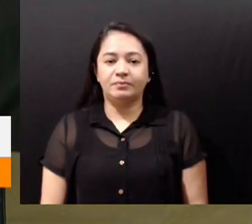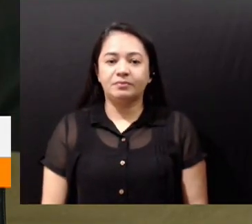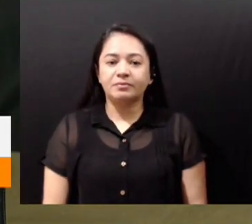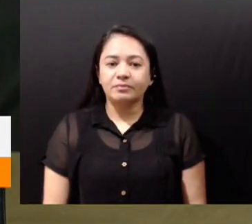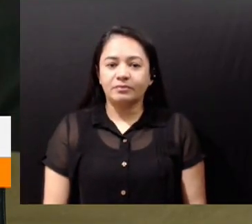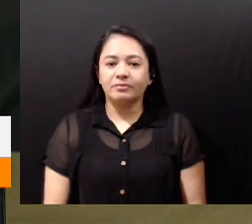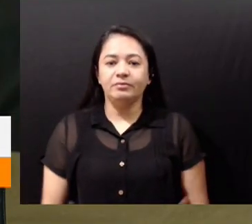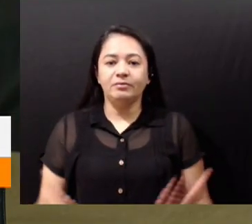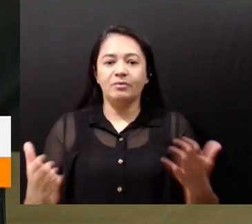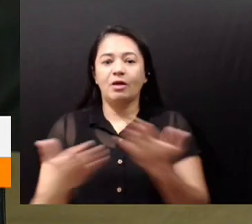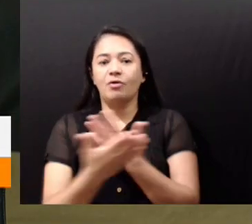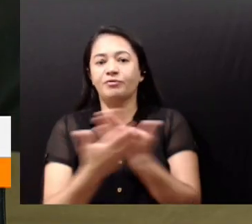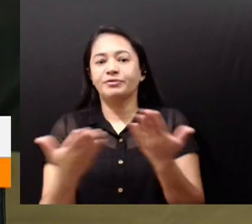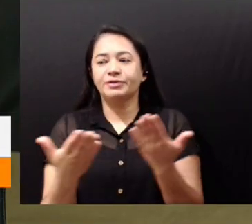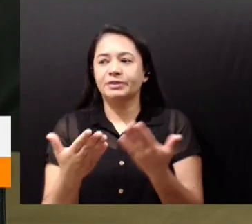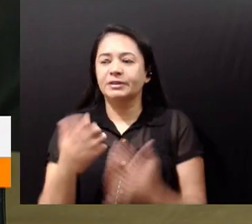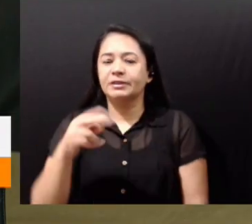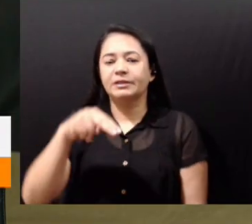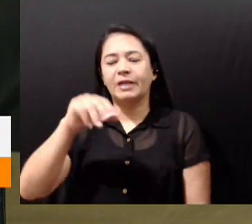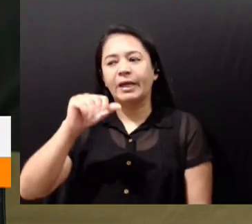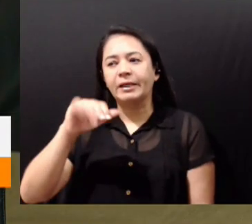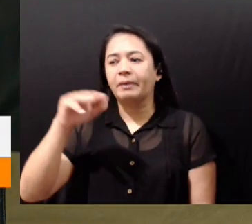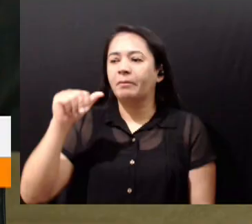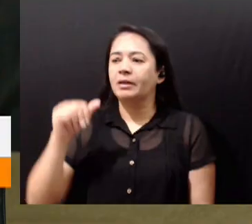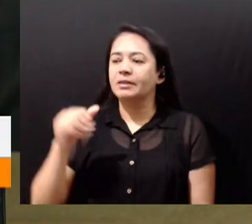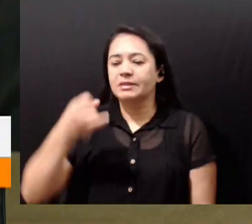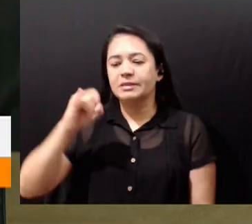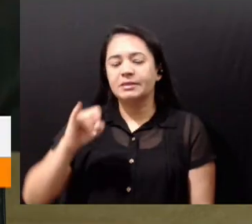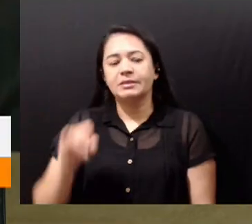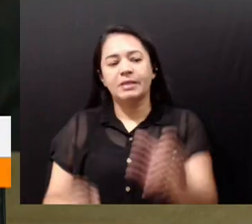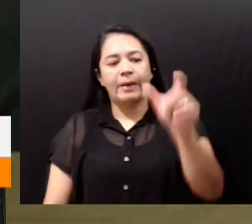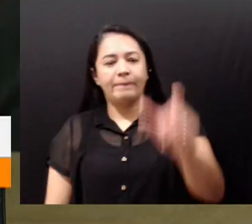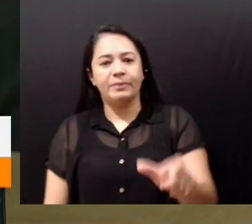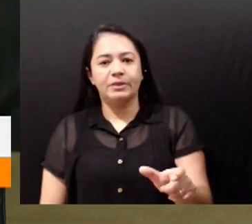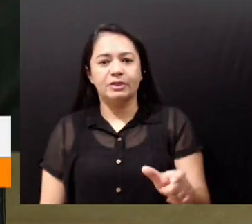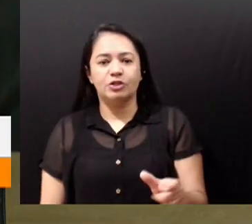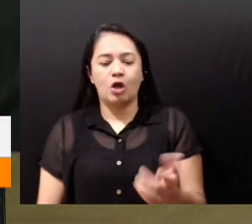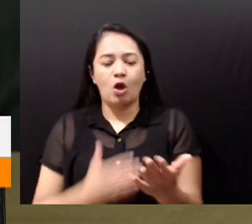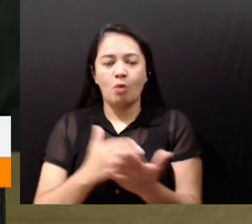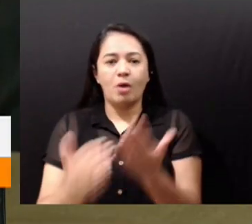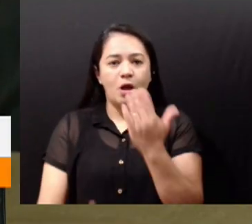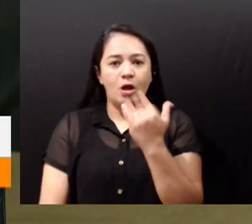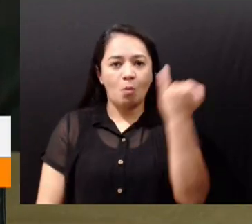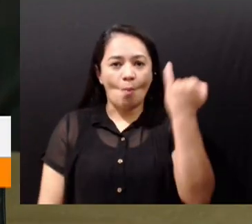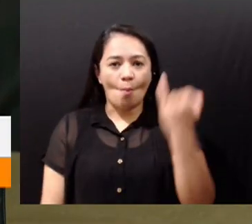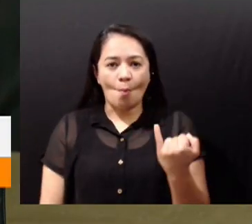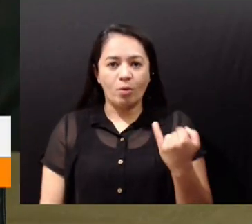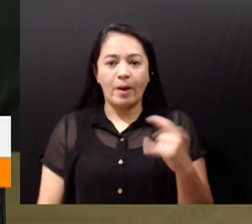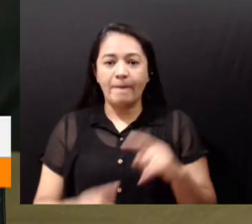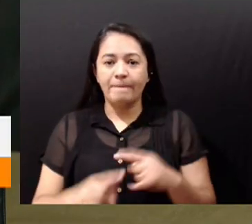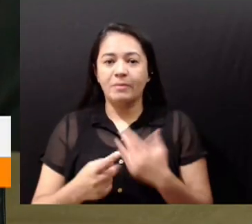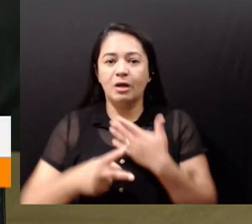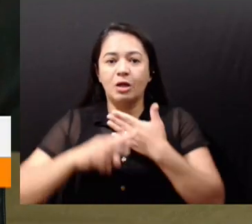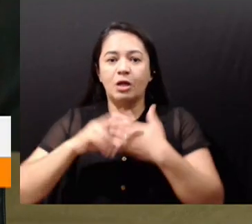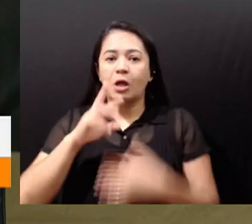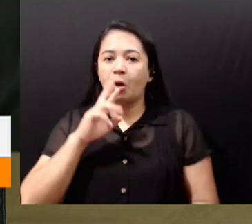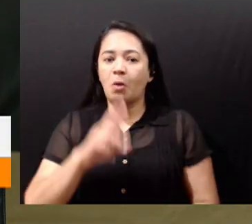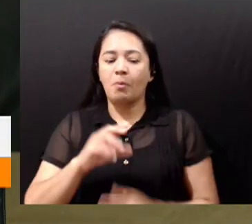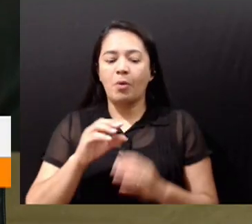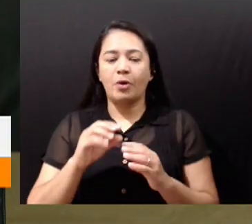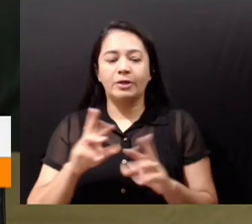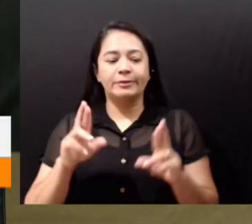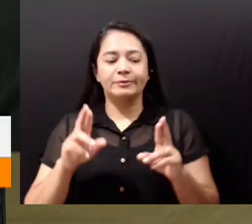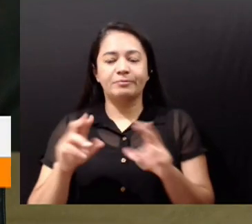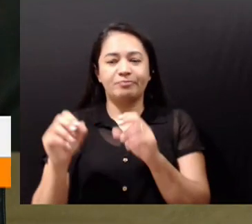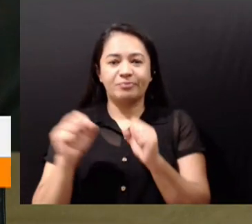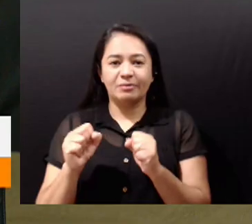Quando uma pessoa se submete a uma dieta restritiva, não tem os resultados esperados, isso pode gerar um ciclo de culpa